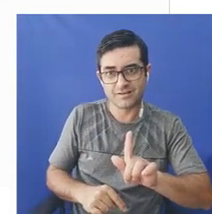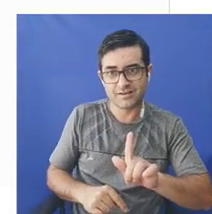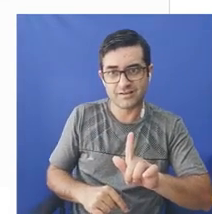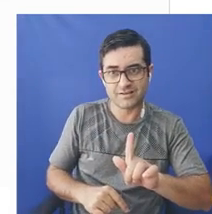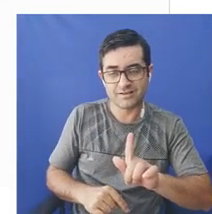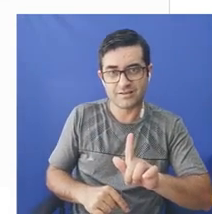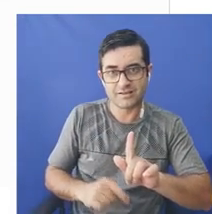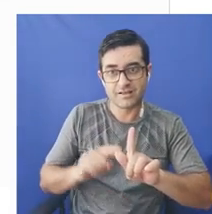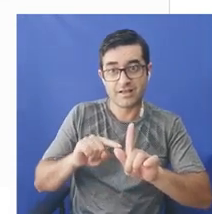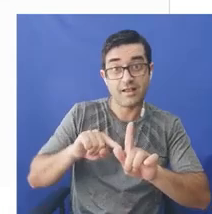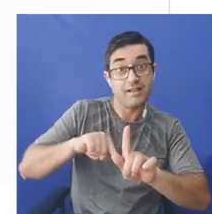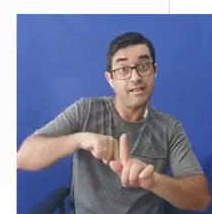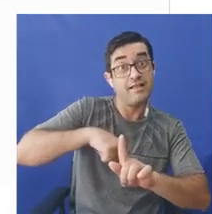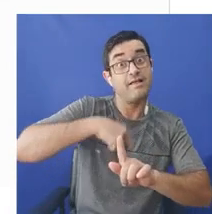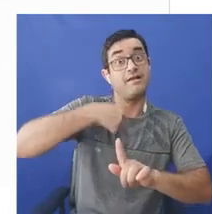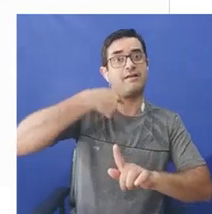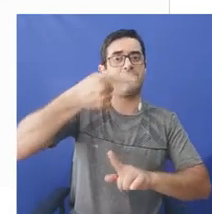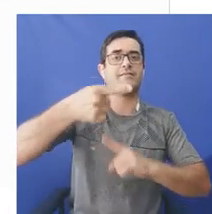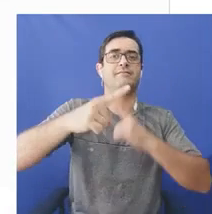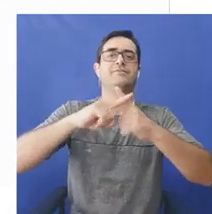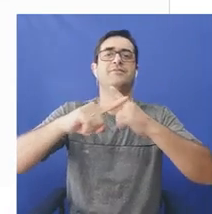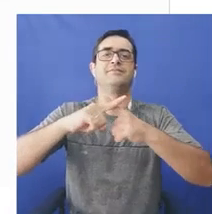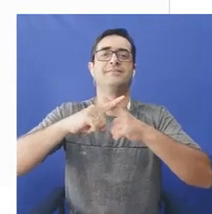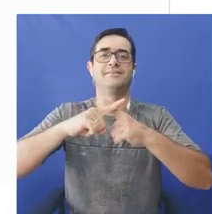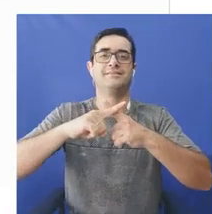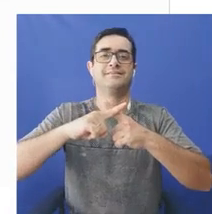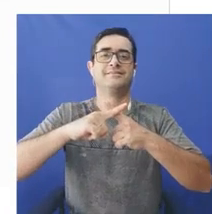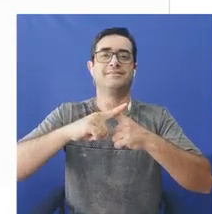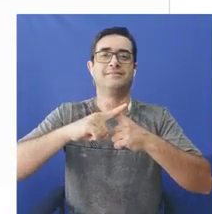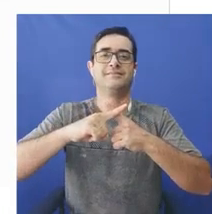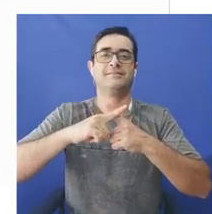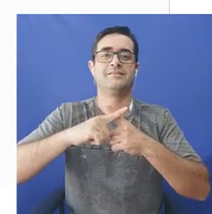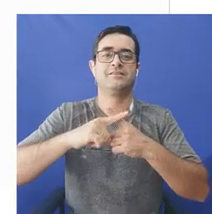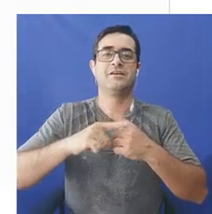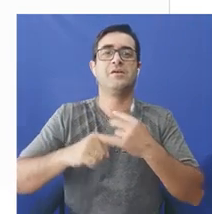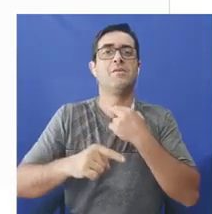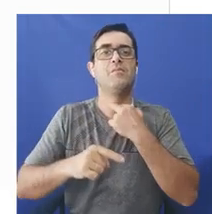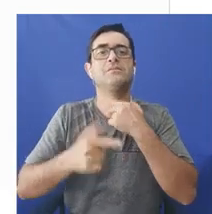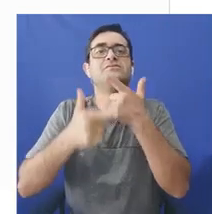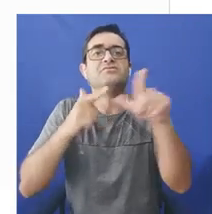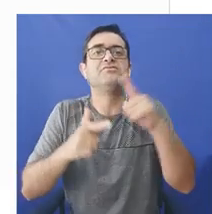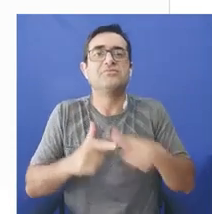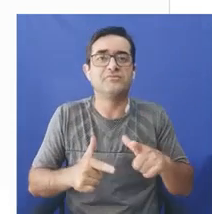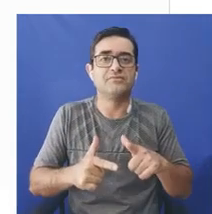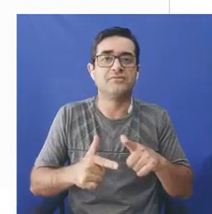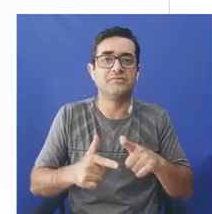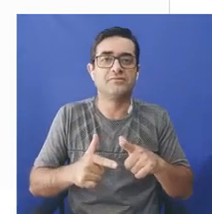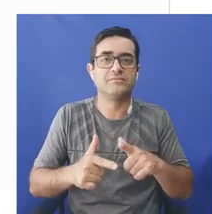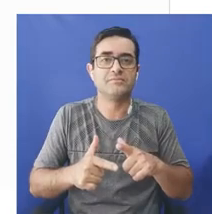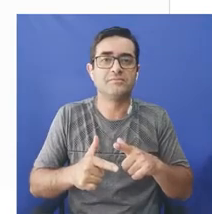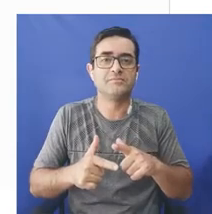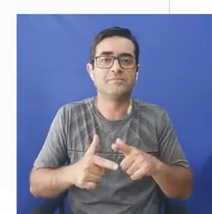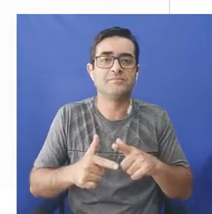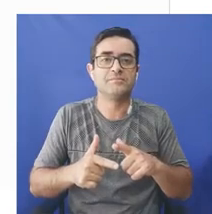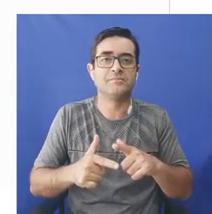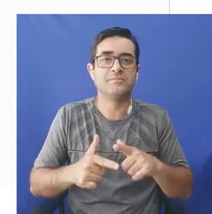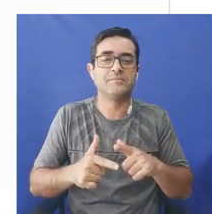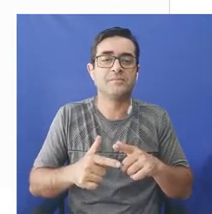as gramas do 19, ele passa para cima multiplicando. Entenderam? Eu não posso ter uma divisão da